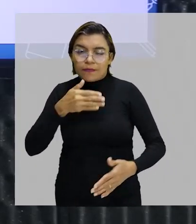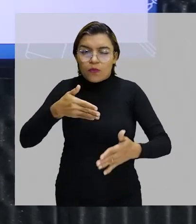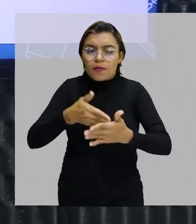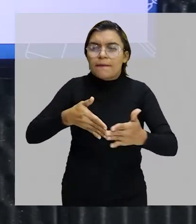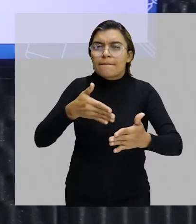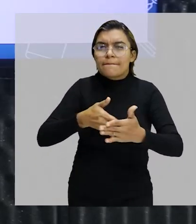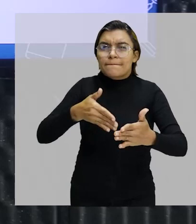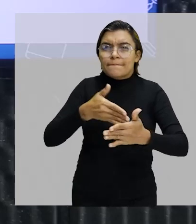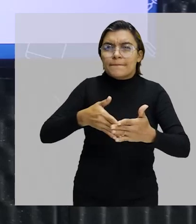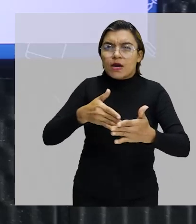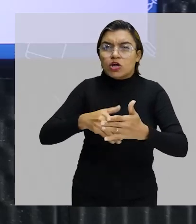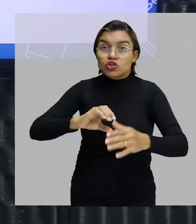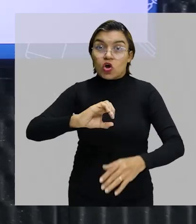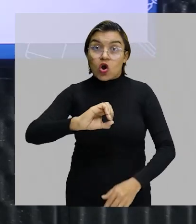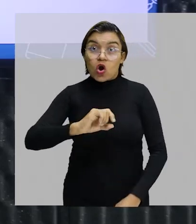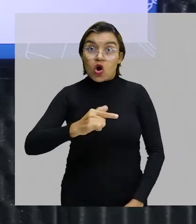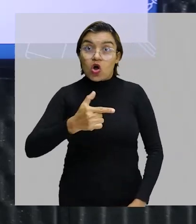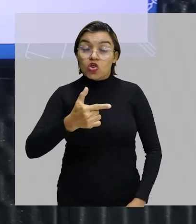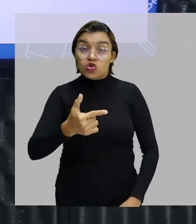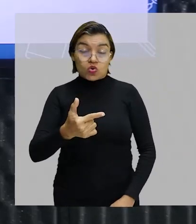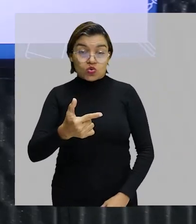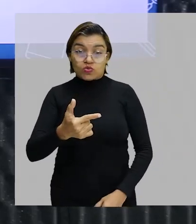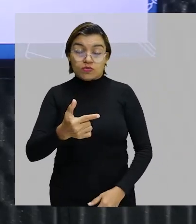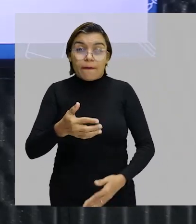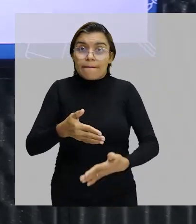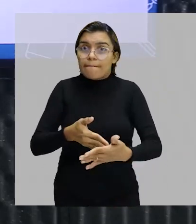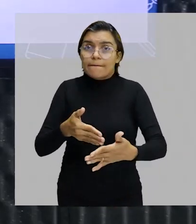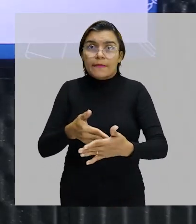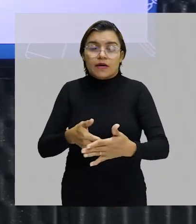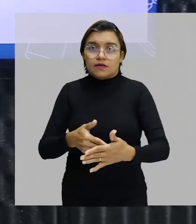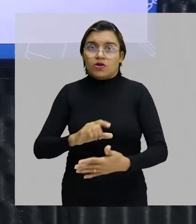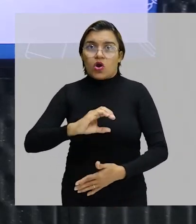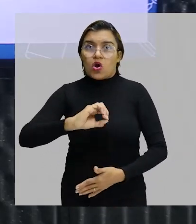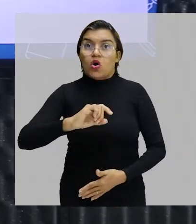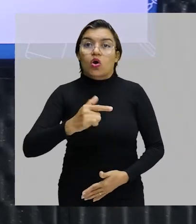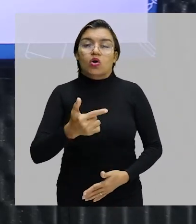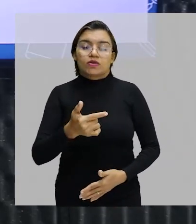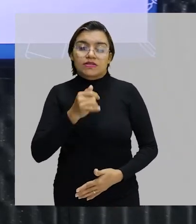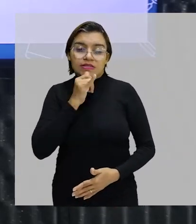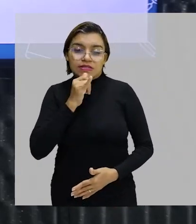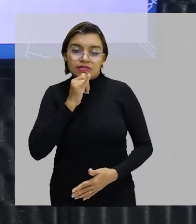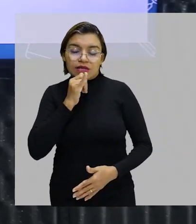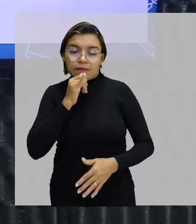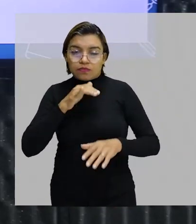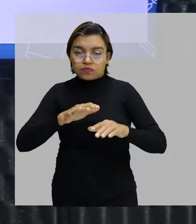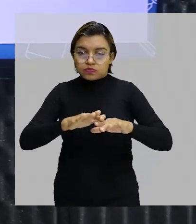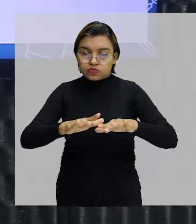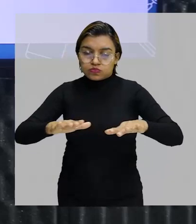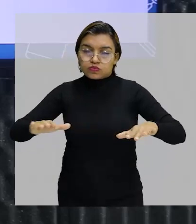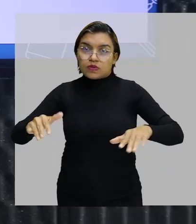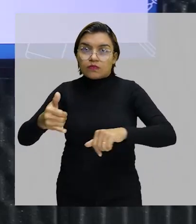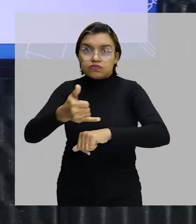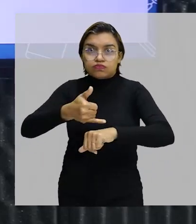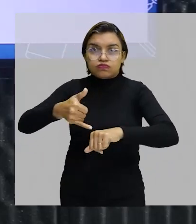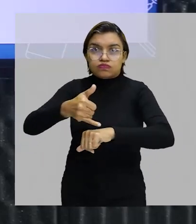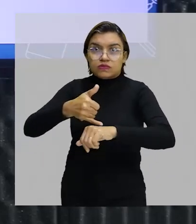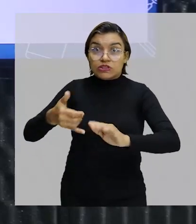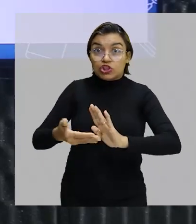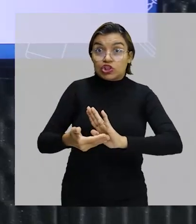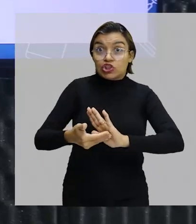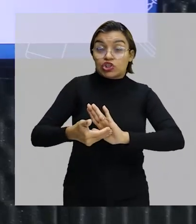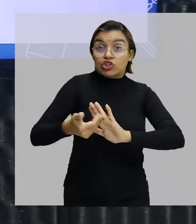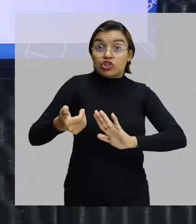poder, essa barreira, esse impedimento vai remover a camada oleosa que